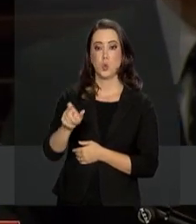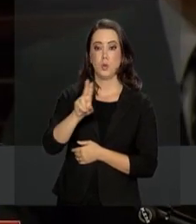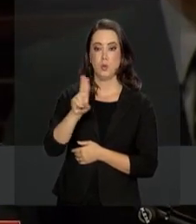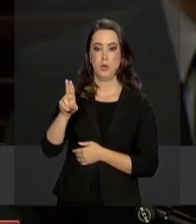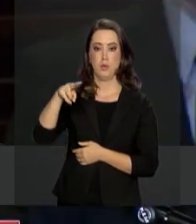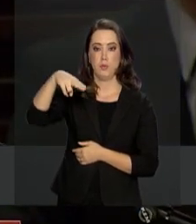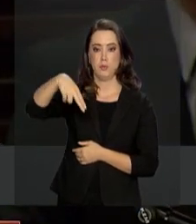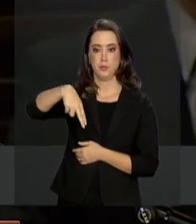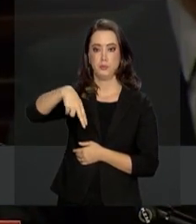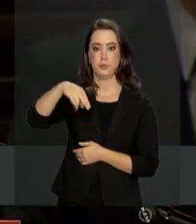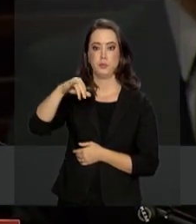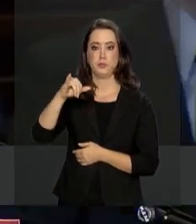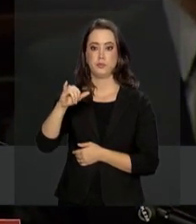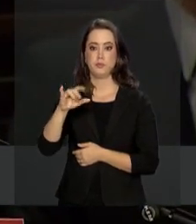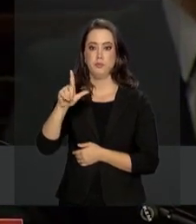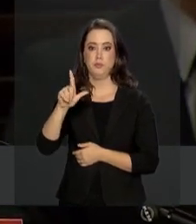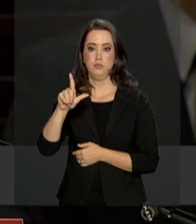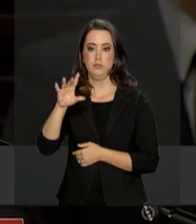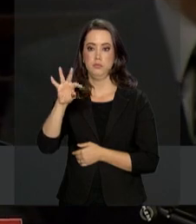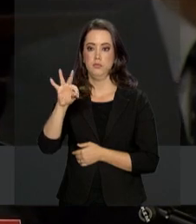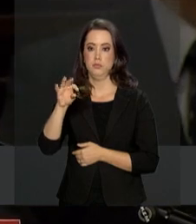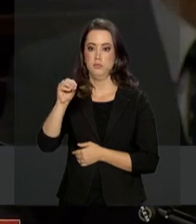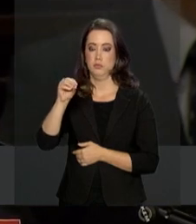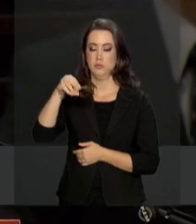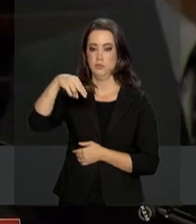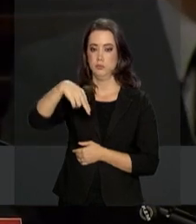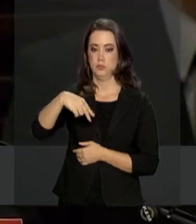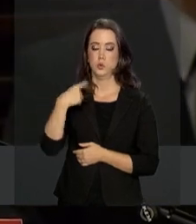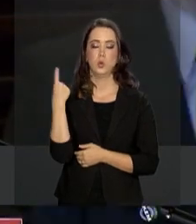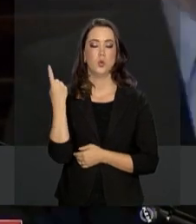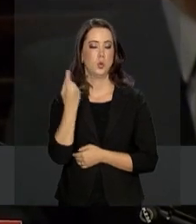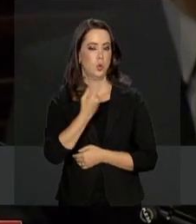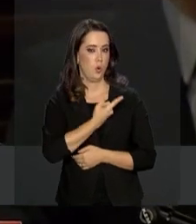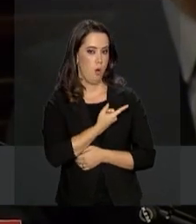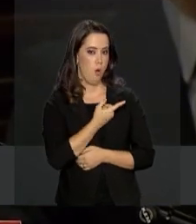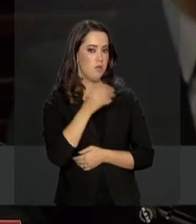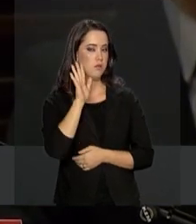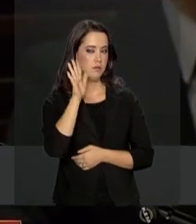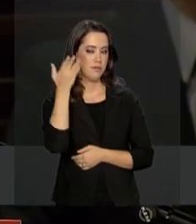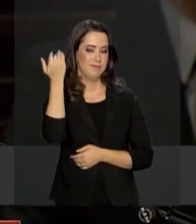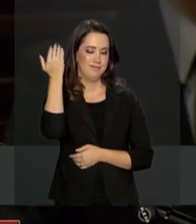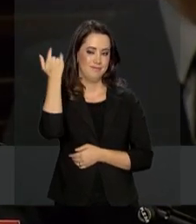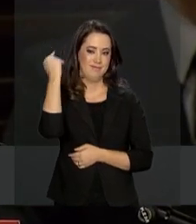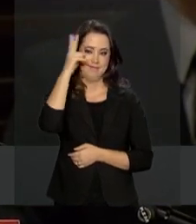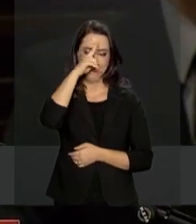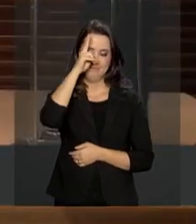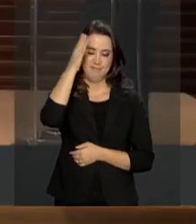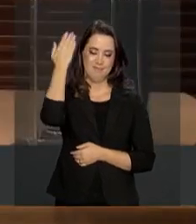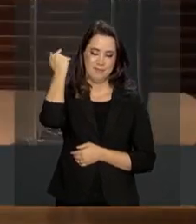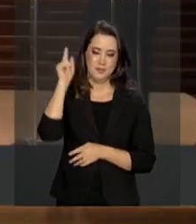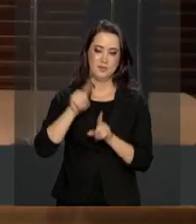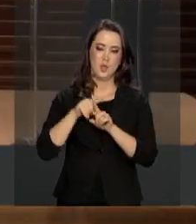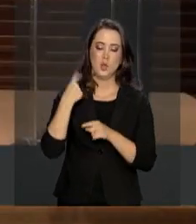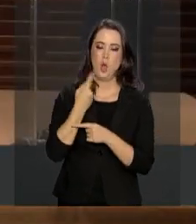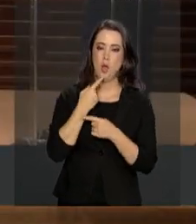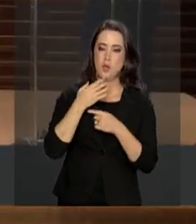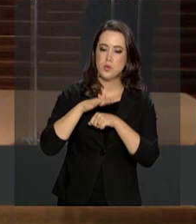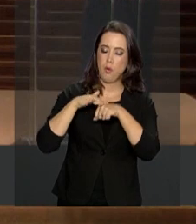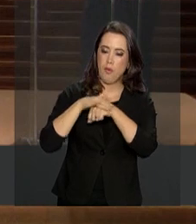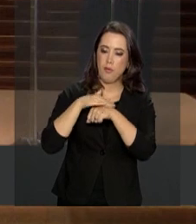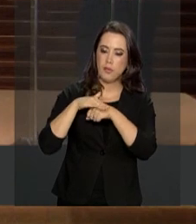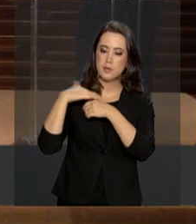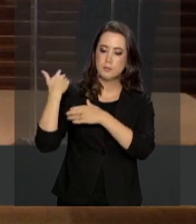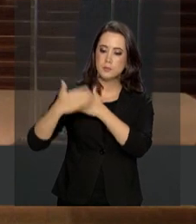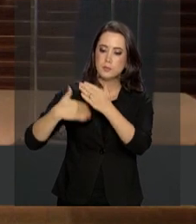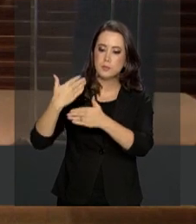passagens pessoais nós levamos à de muitas conversas não é ao longo do